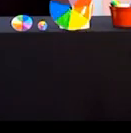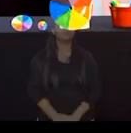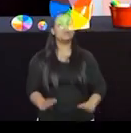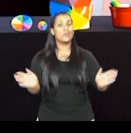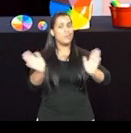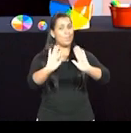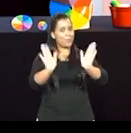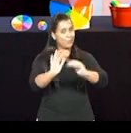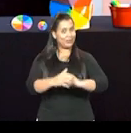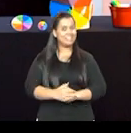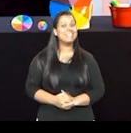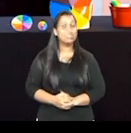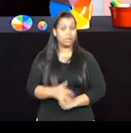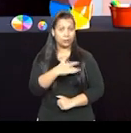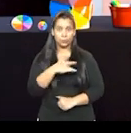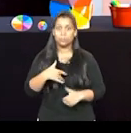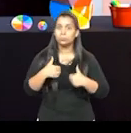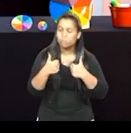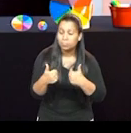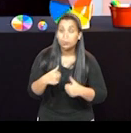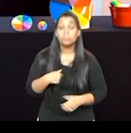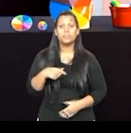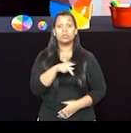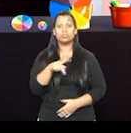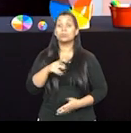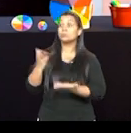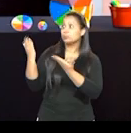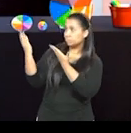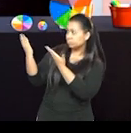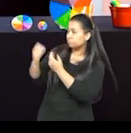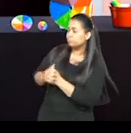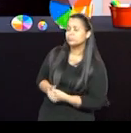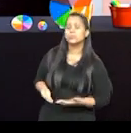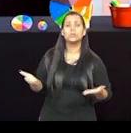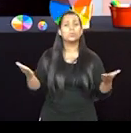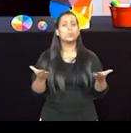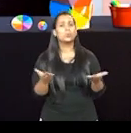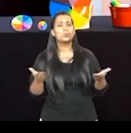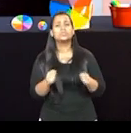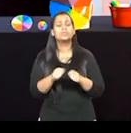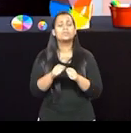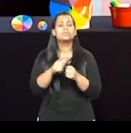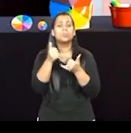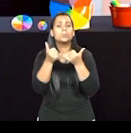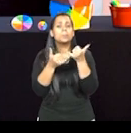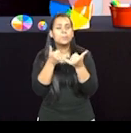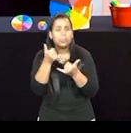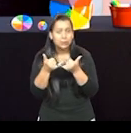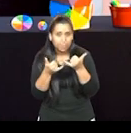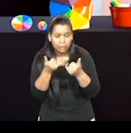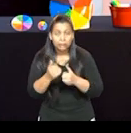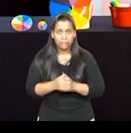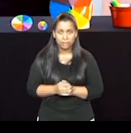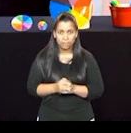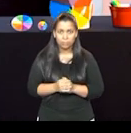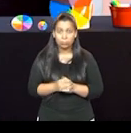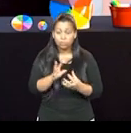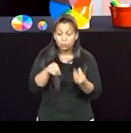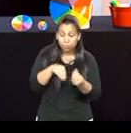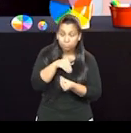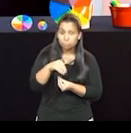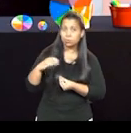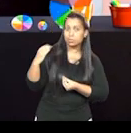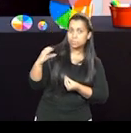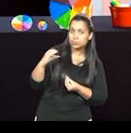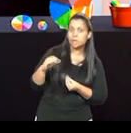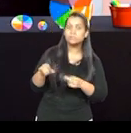Olá pessoal, tudo bem? Eu sou a professora Ana Lúcia e hoje nós vamos fazer um brinquedo que une ciências e